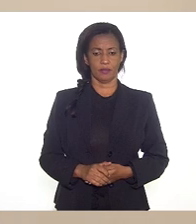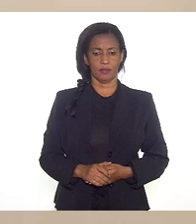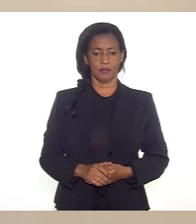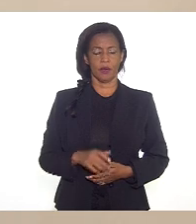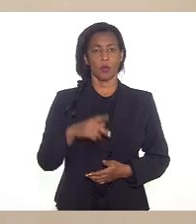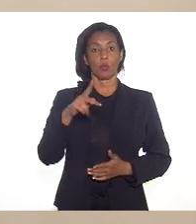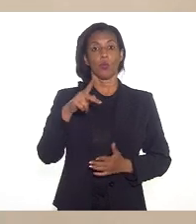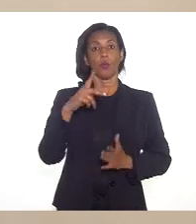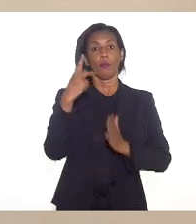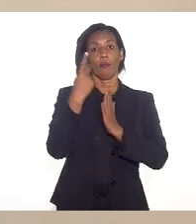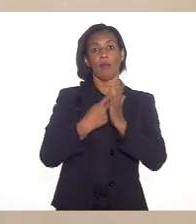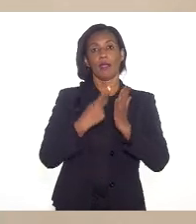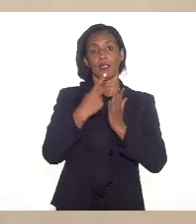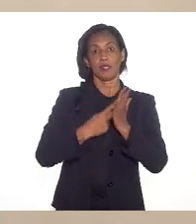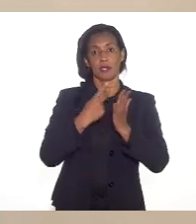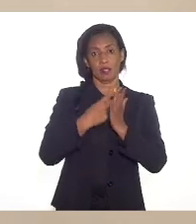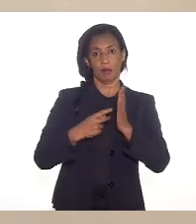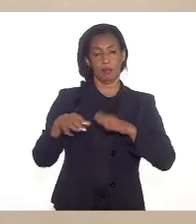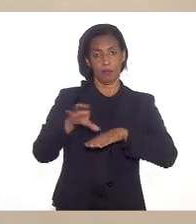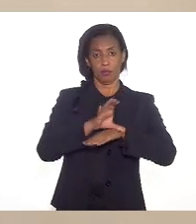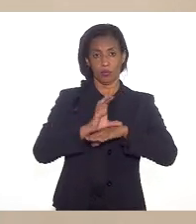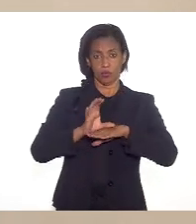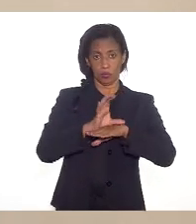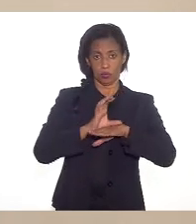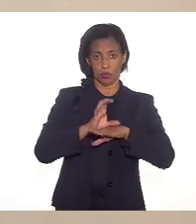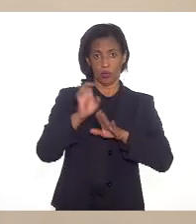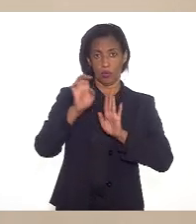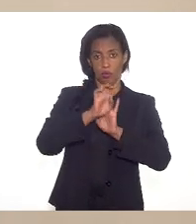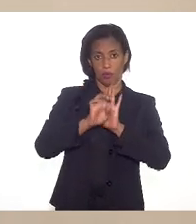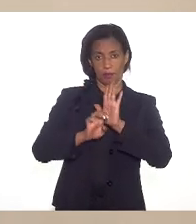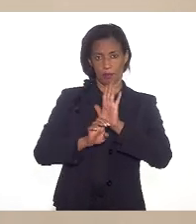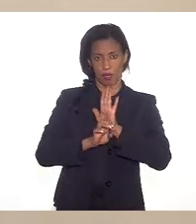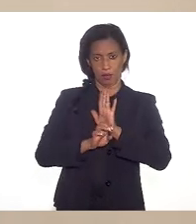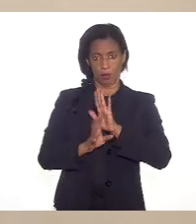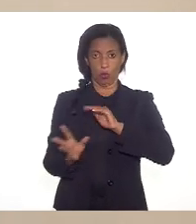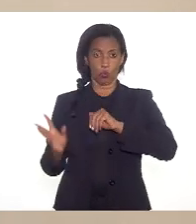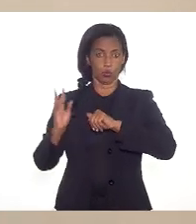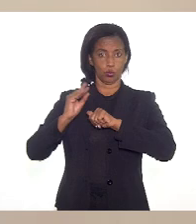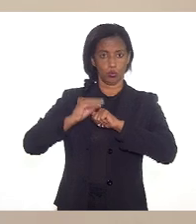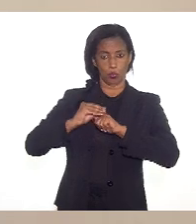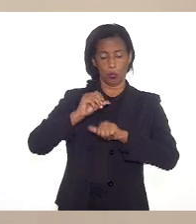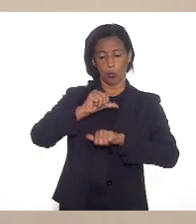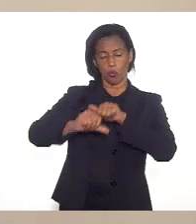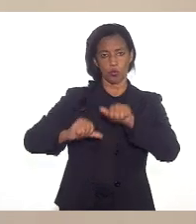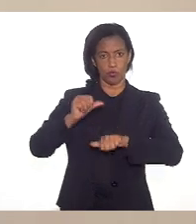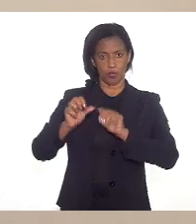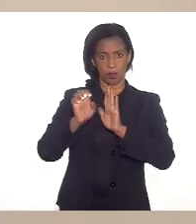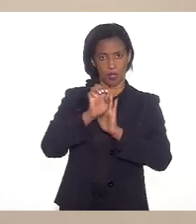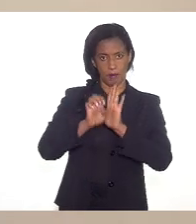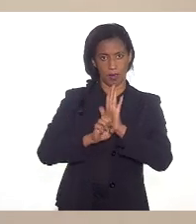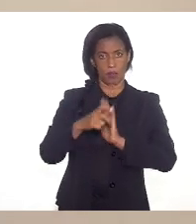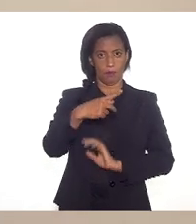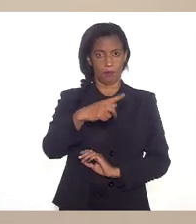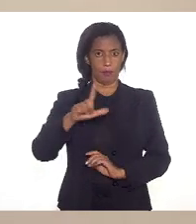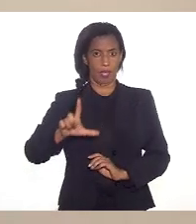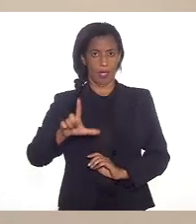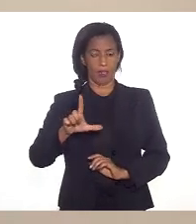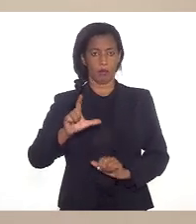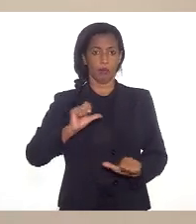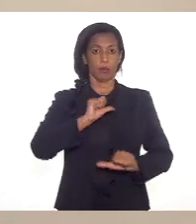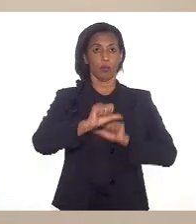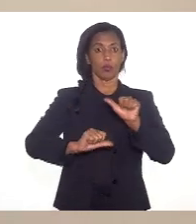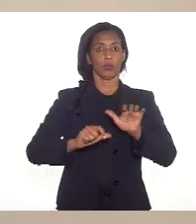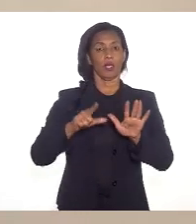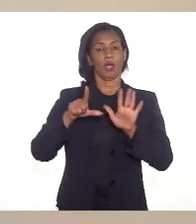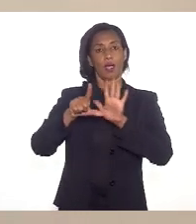um parecer pela constitucionalidade com emendas, concluindo por substitutivo. Eu quero, modificando a emenda do PL, para alterar a